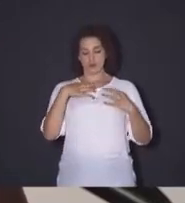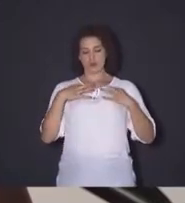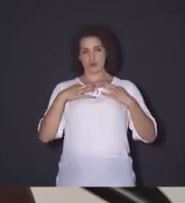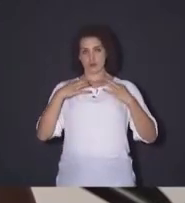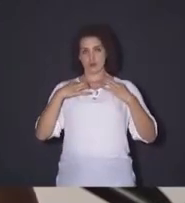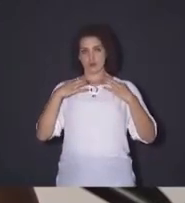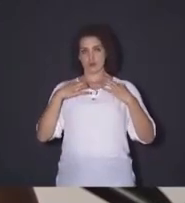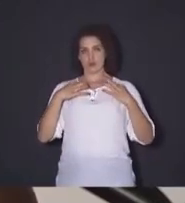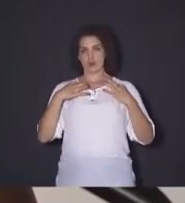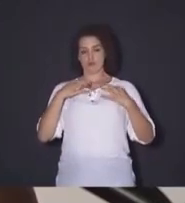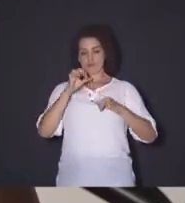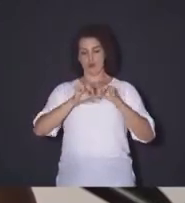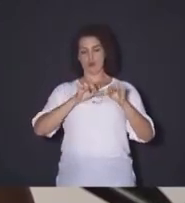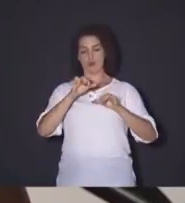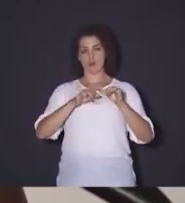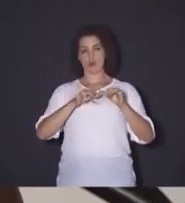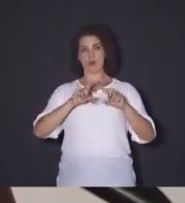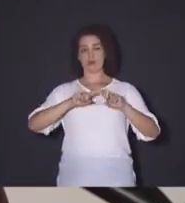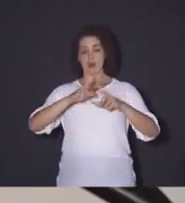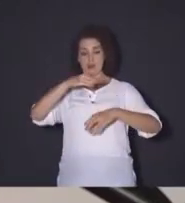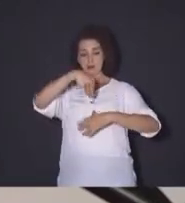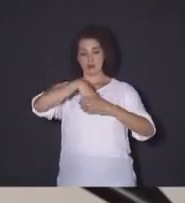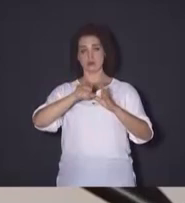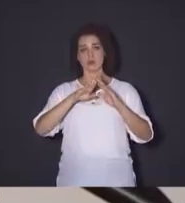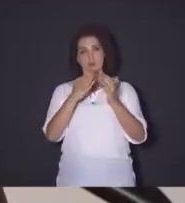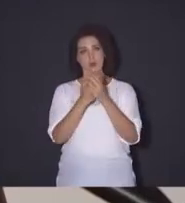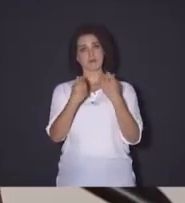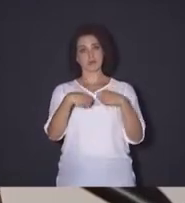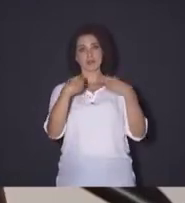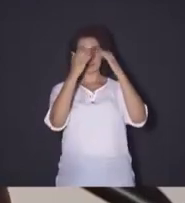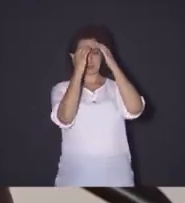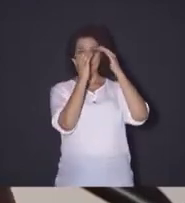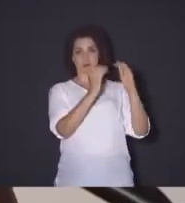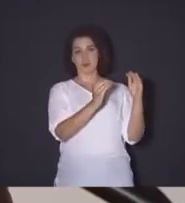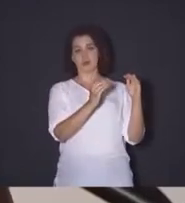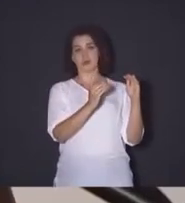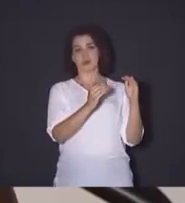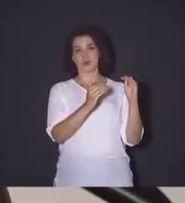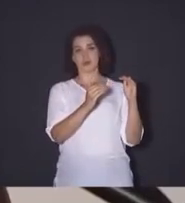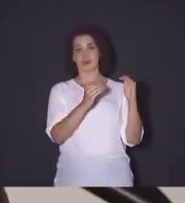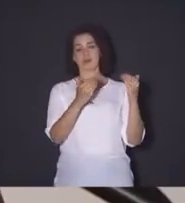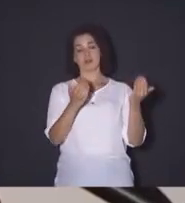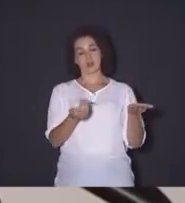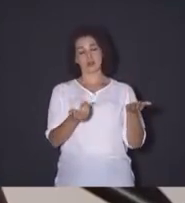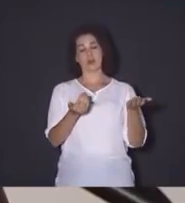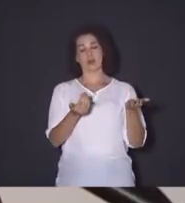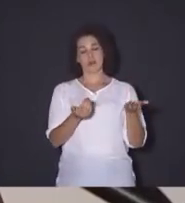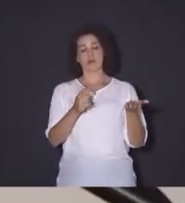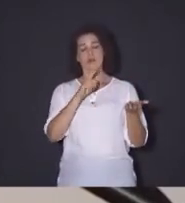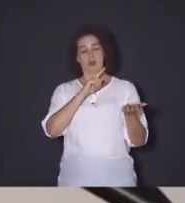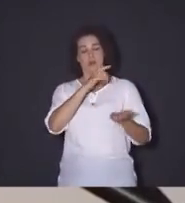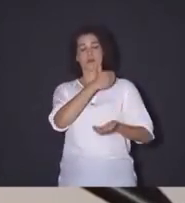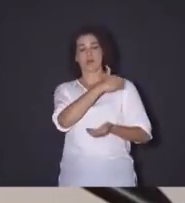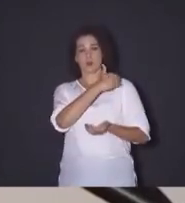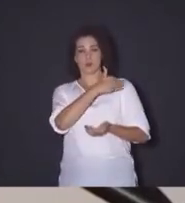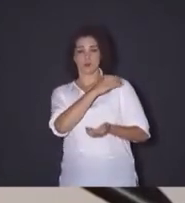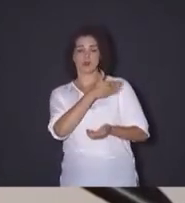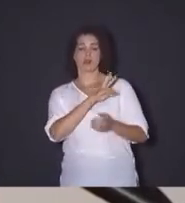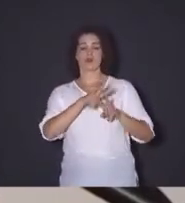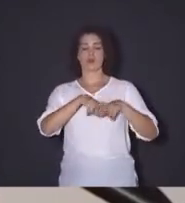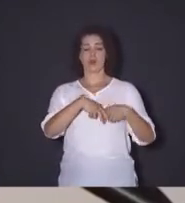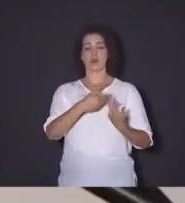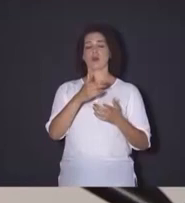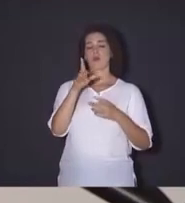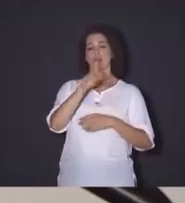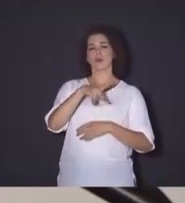isso tem que ser respeitado dentro das escolas onde tive sofrendo essa intolerância junto com os professores coordenador